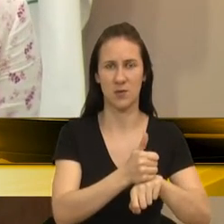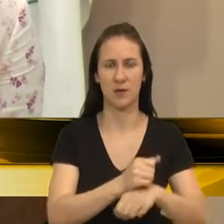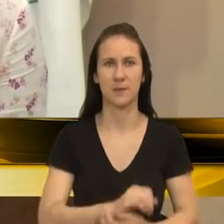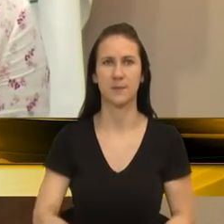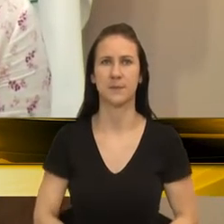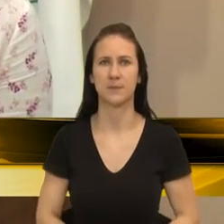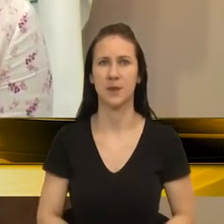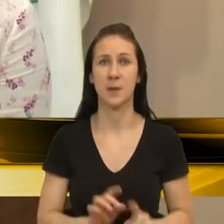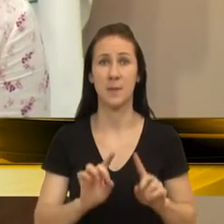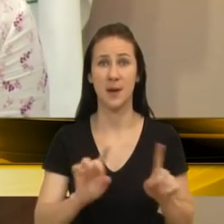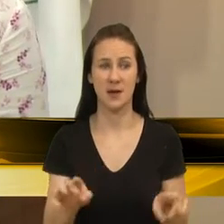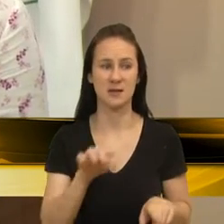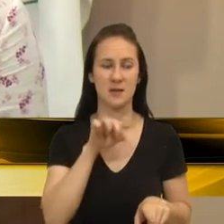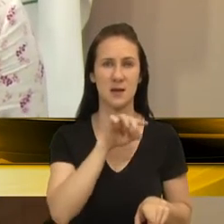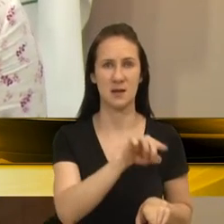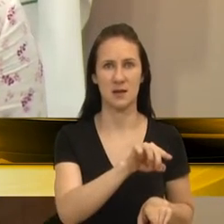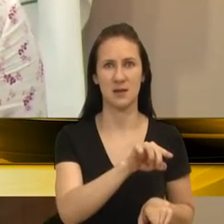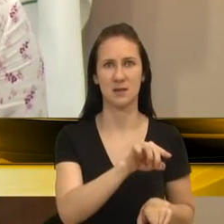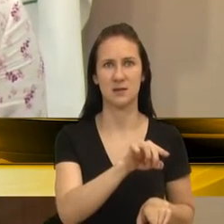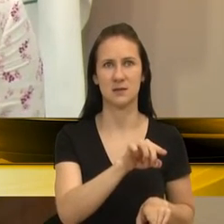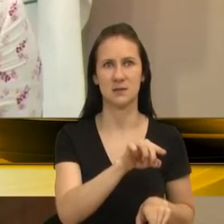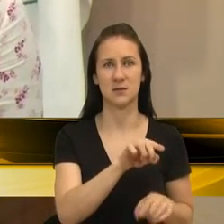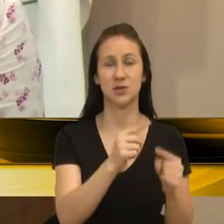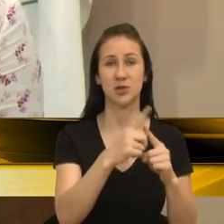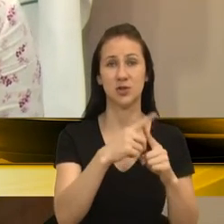pode fechar, porque são de média